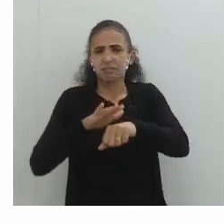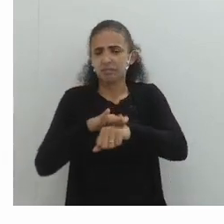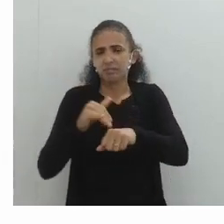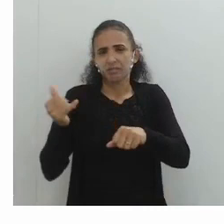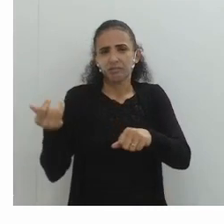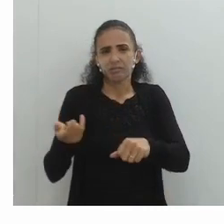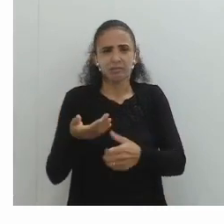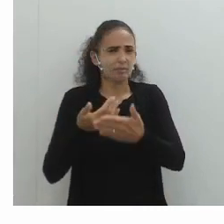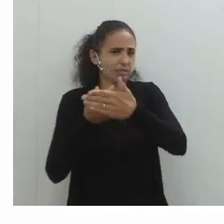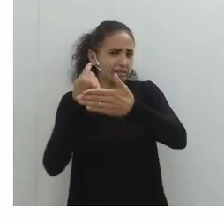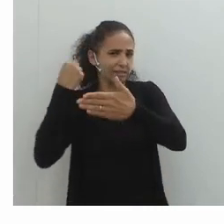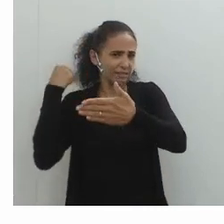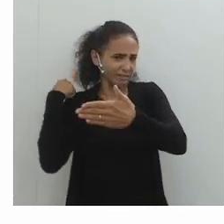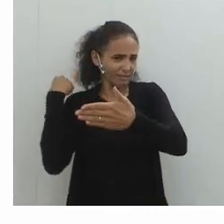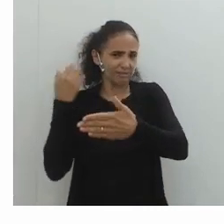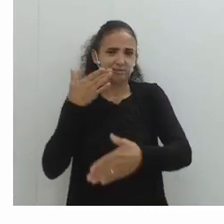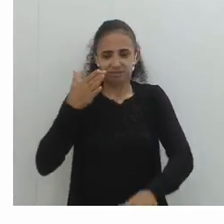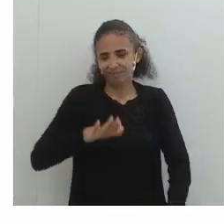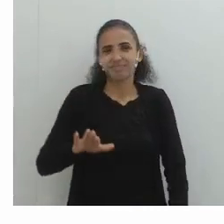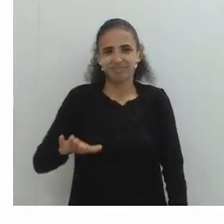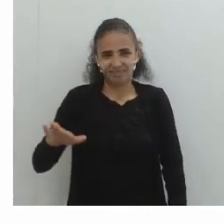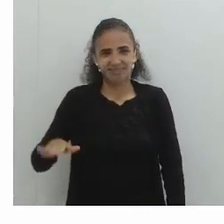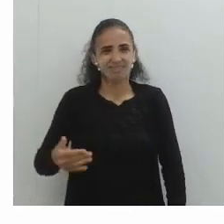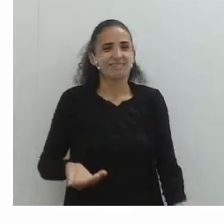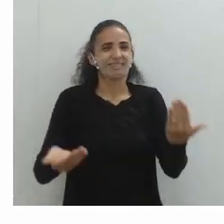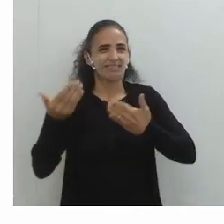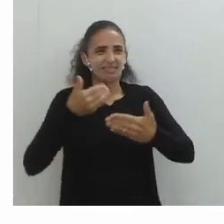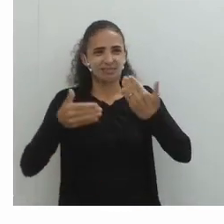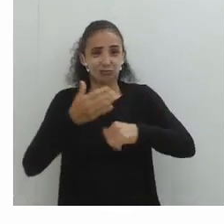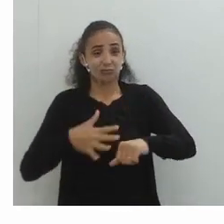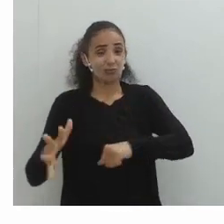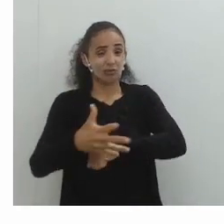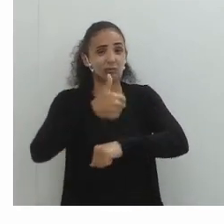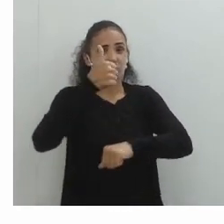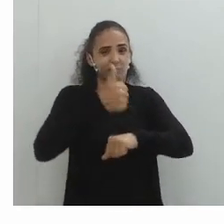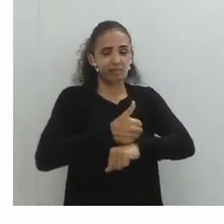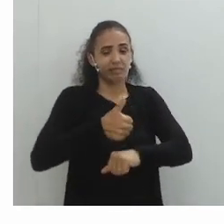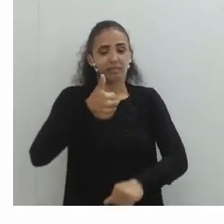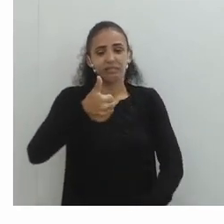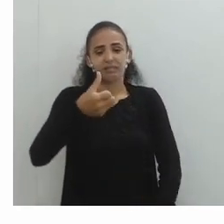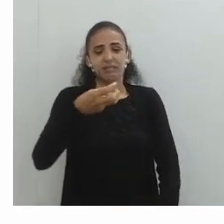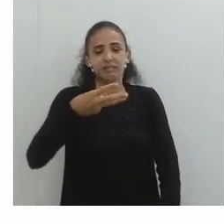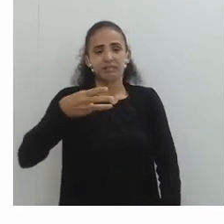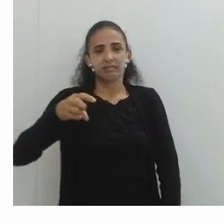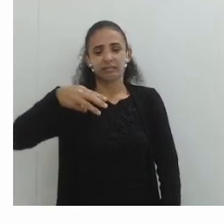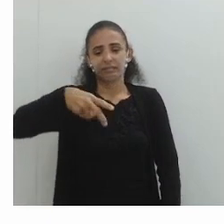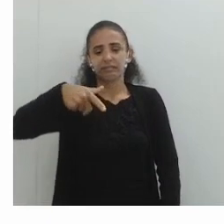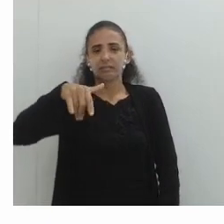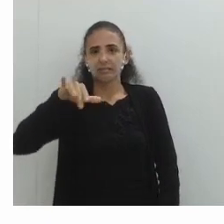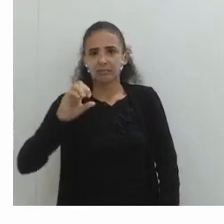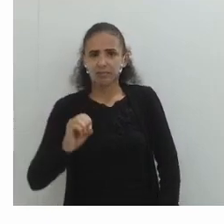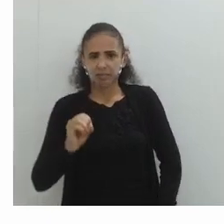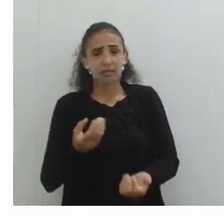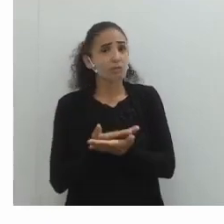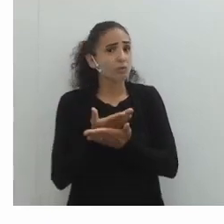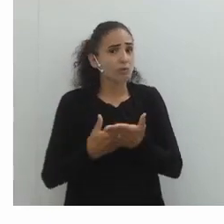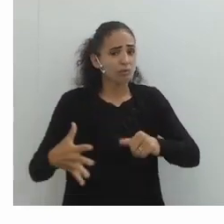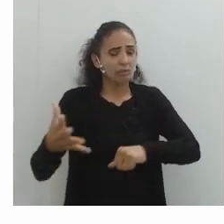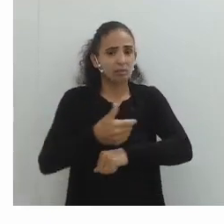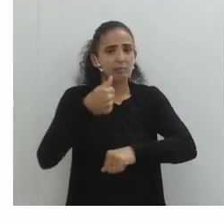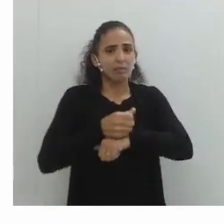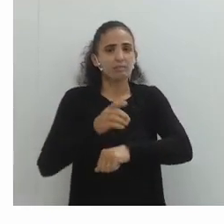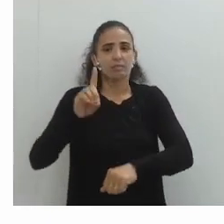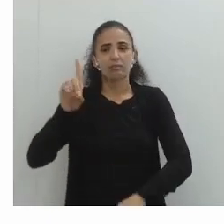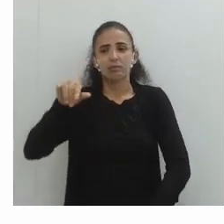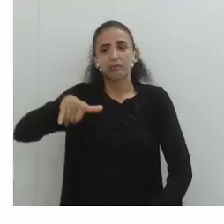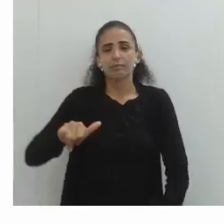lá, mochudinha, brincar. Eu adorava ir para o Parque 13 de Maio. Quem é Parque 13 de Maio? A Praça do Derby, que existia